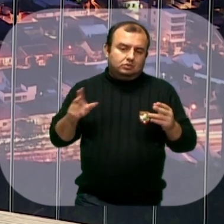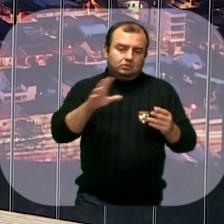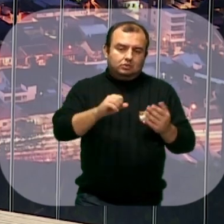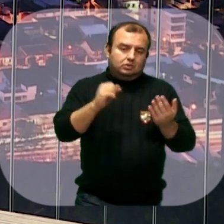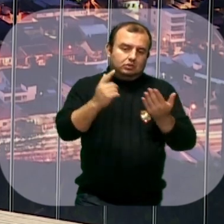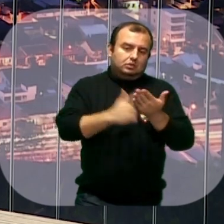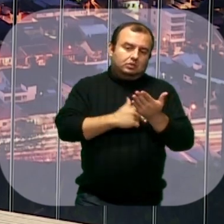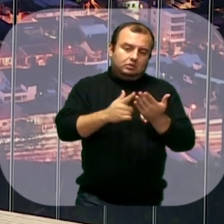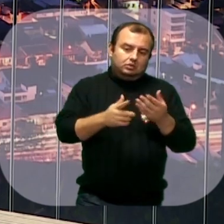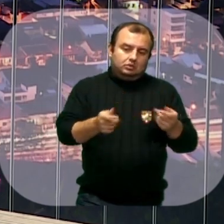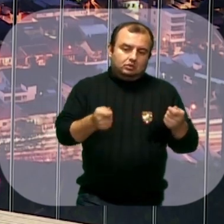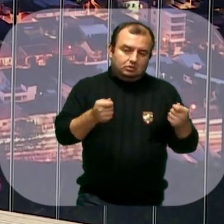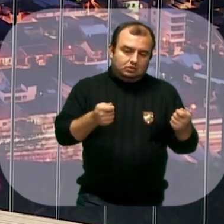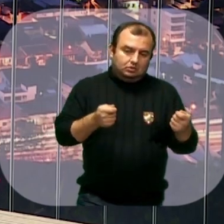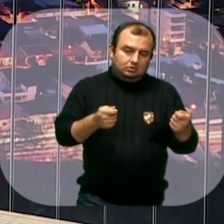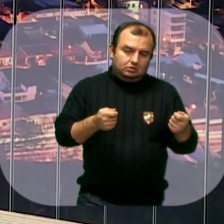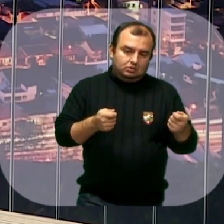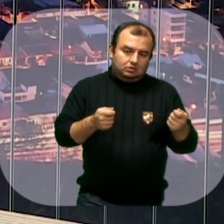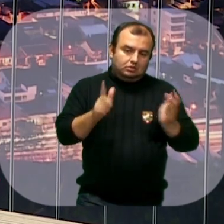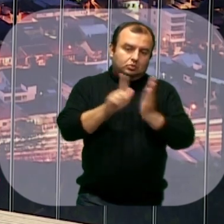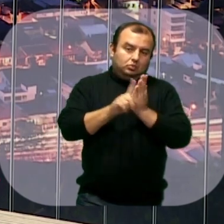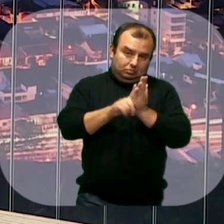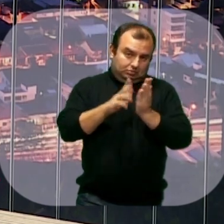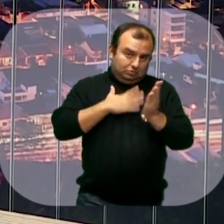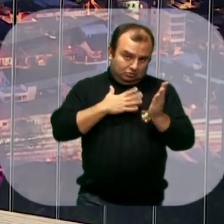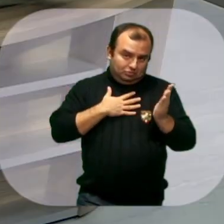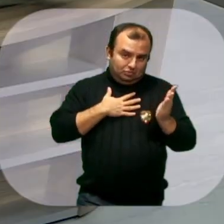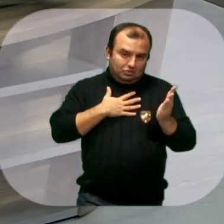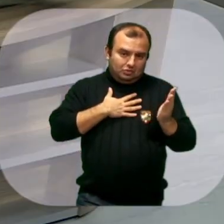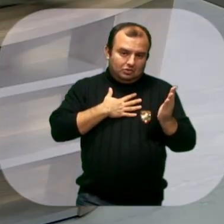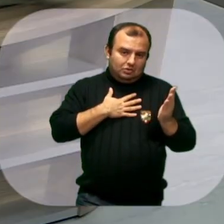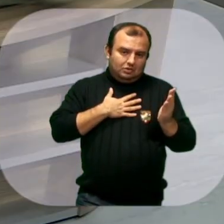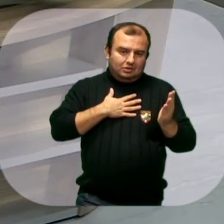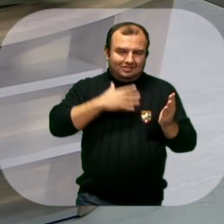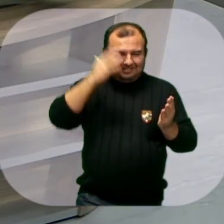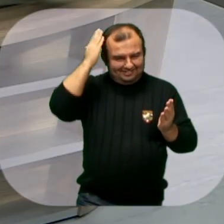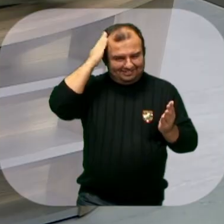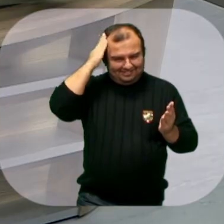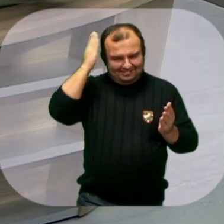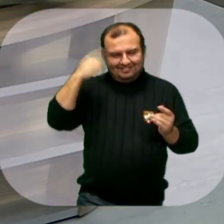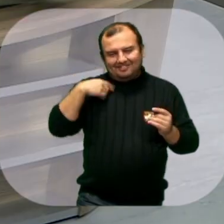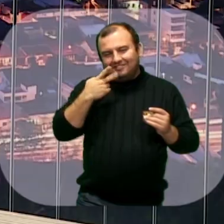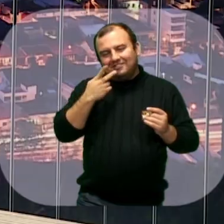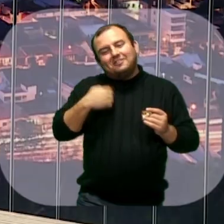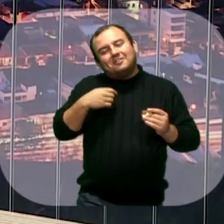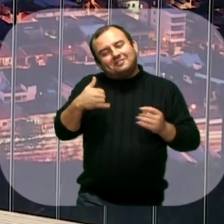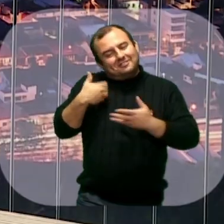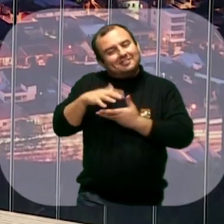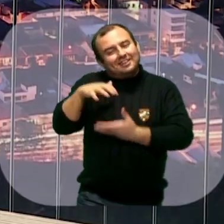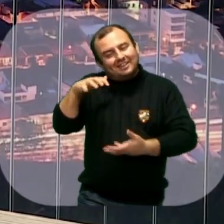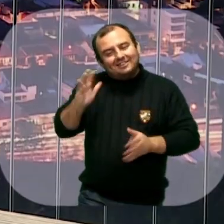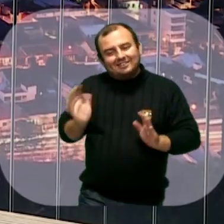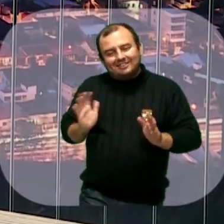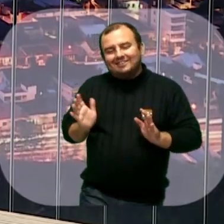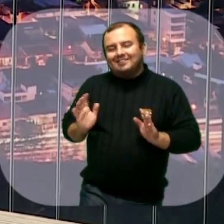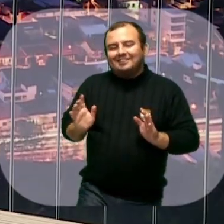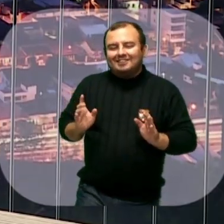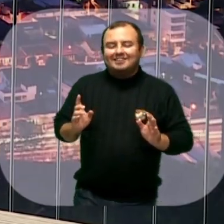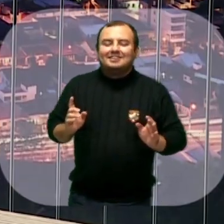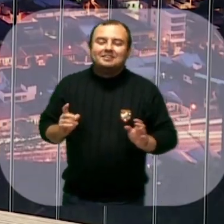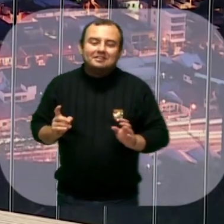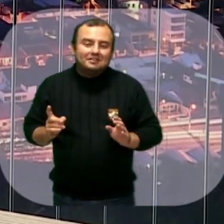pegar um livro, manusear. Eu sou do papel ainda. Basta ver a minha idade, né? Mas não é só por causa disso, é